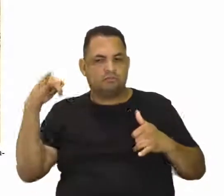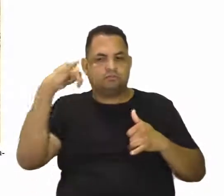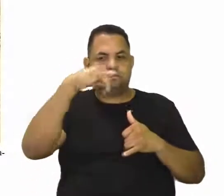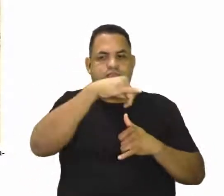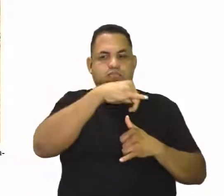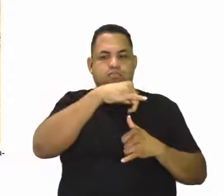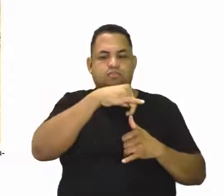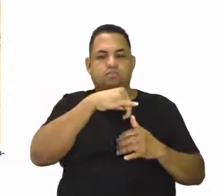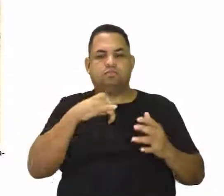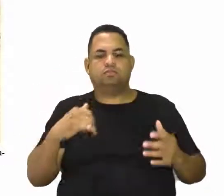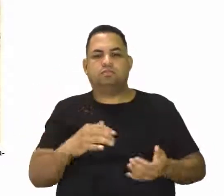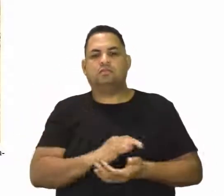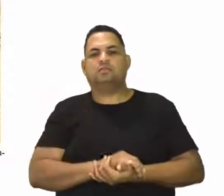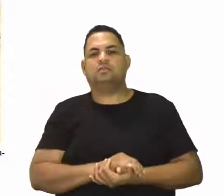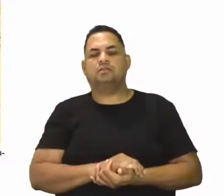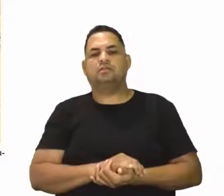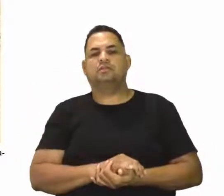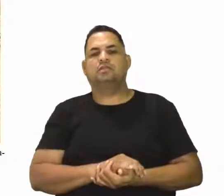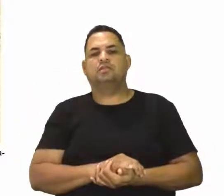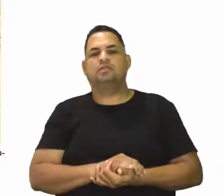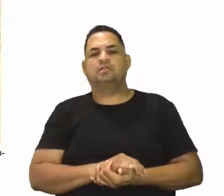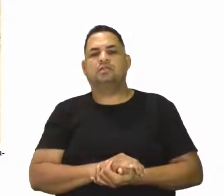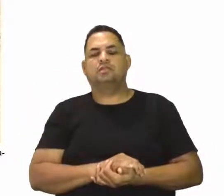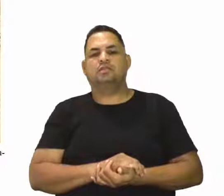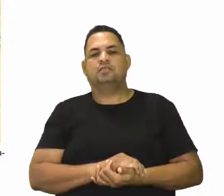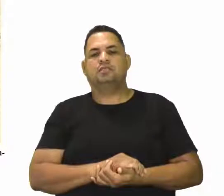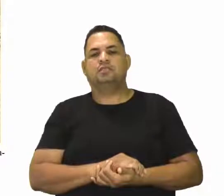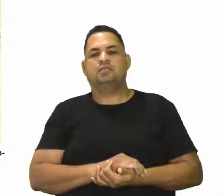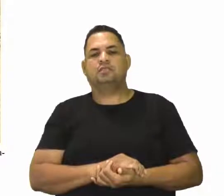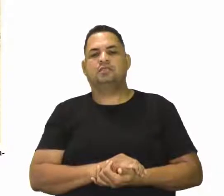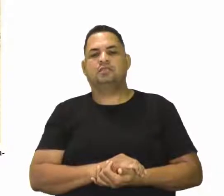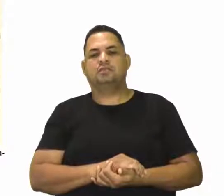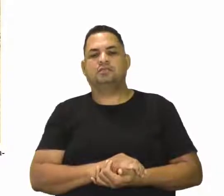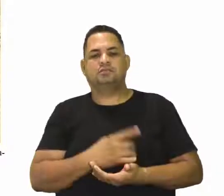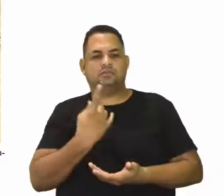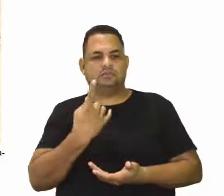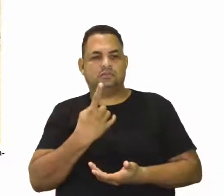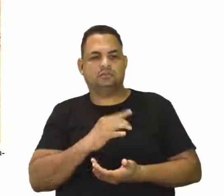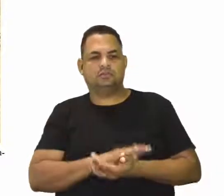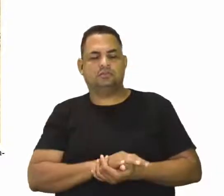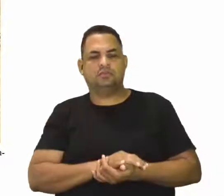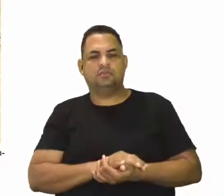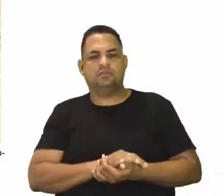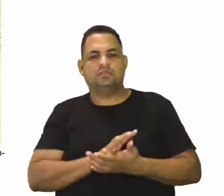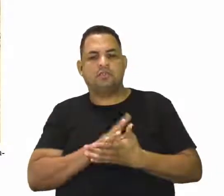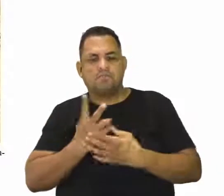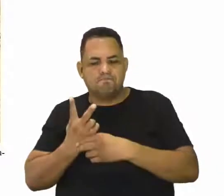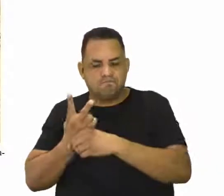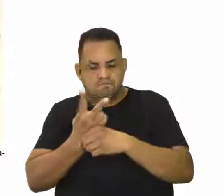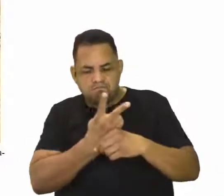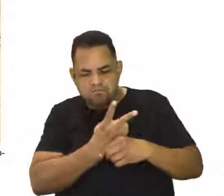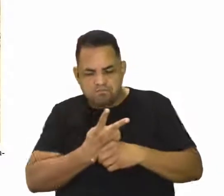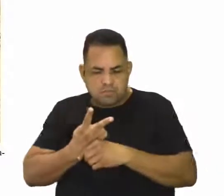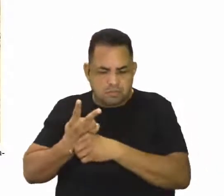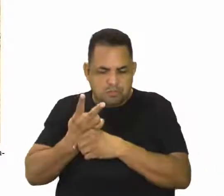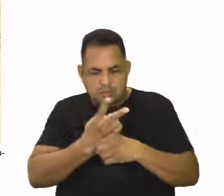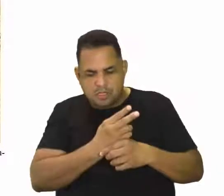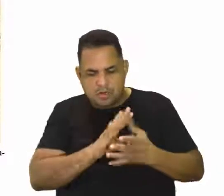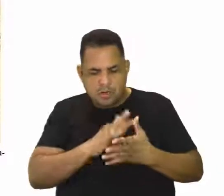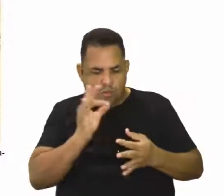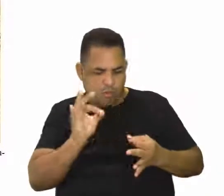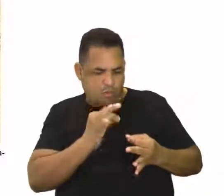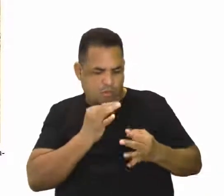E aí no vai é é como se Cássio uma agulha no palheiro